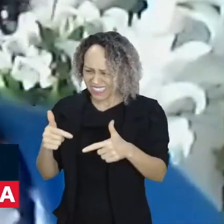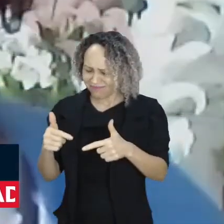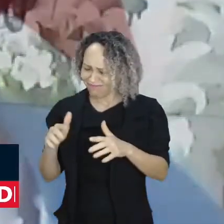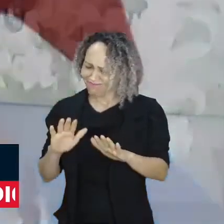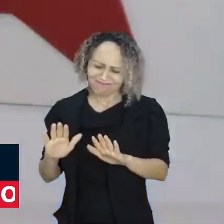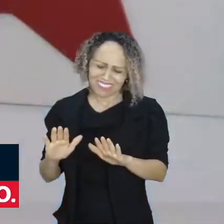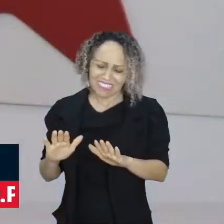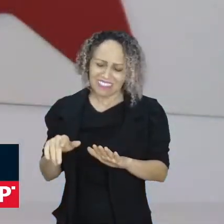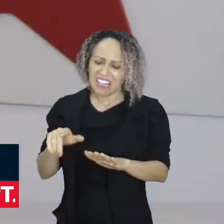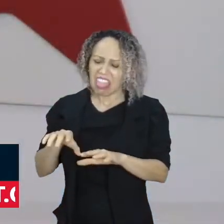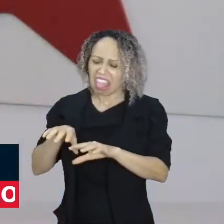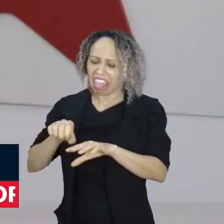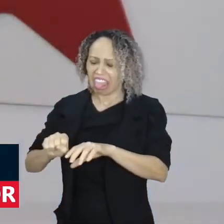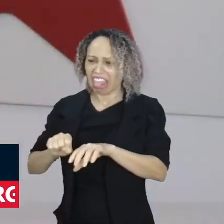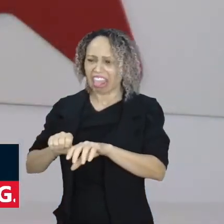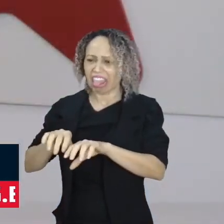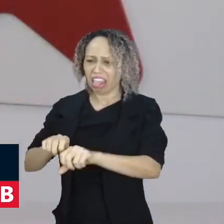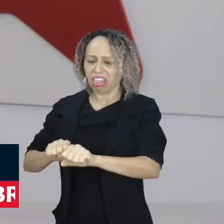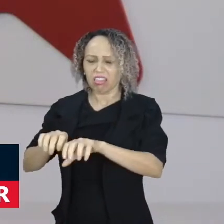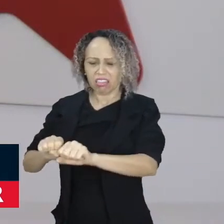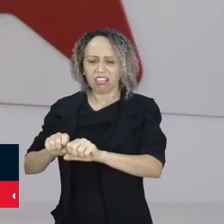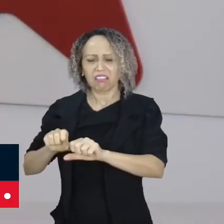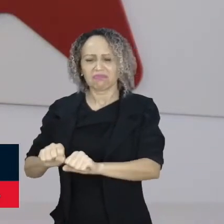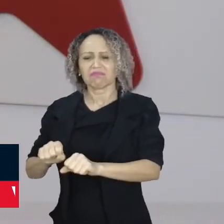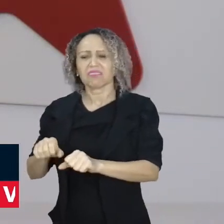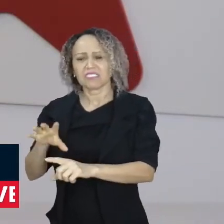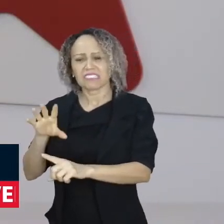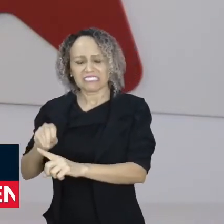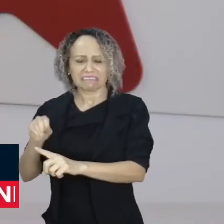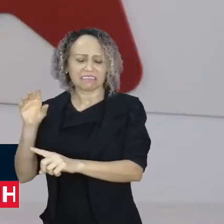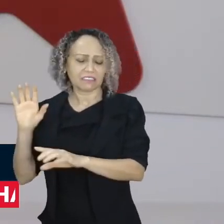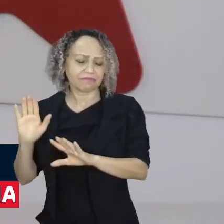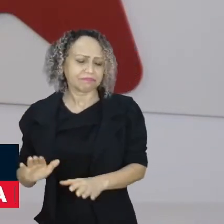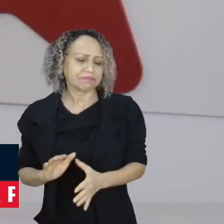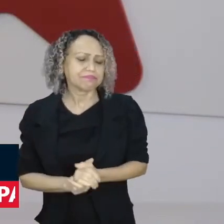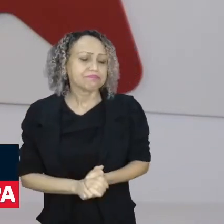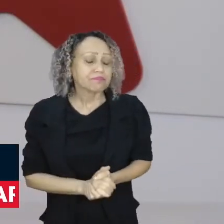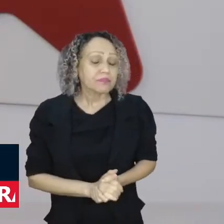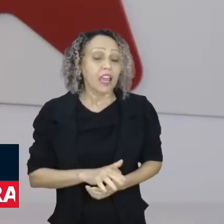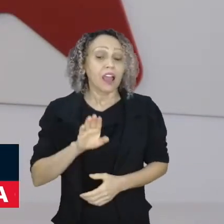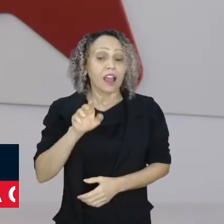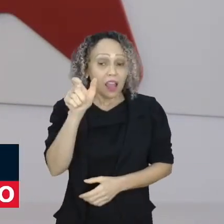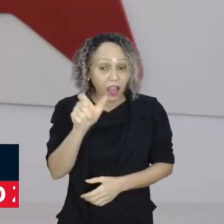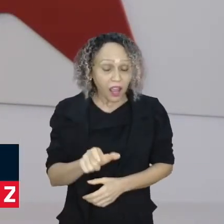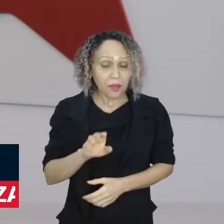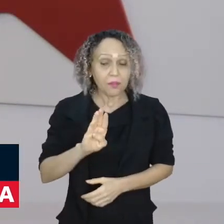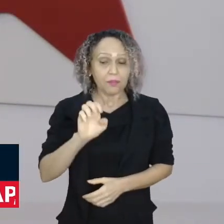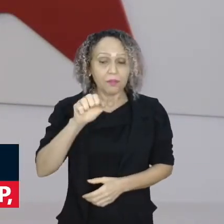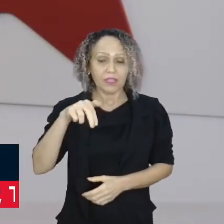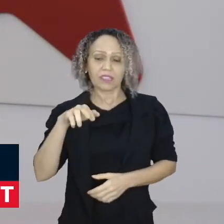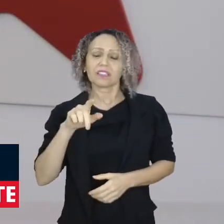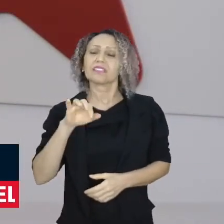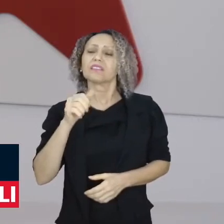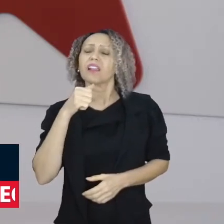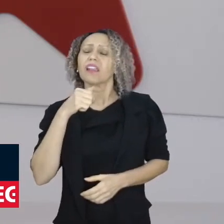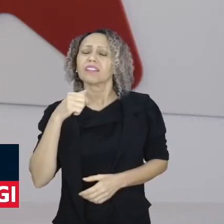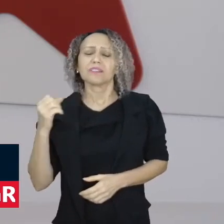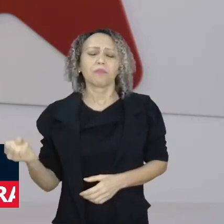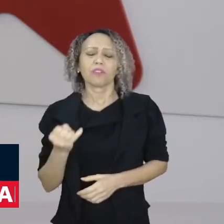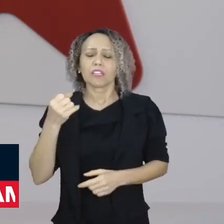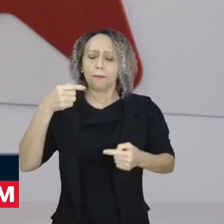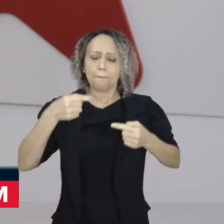empregos, e também a de petróleo e gás teve esse mesmo processo.